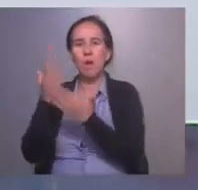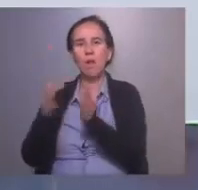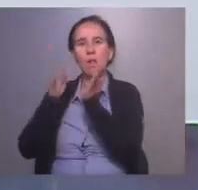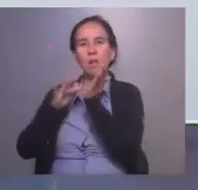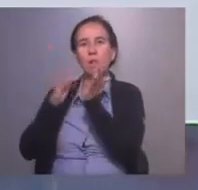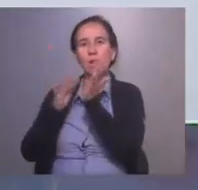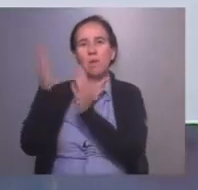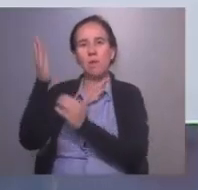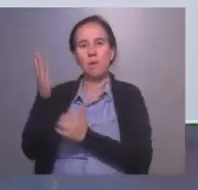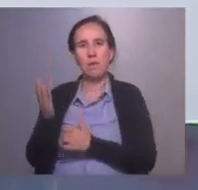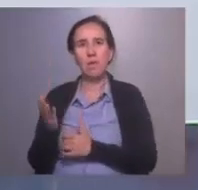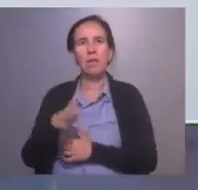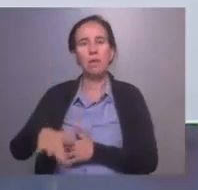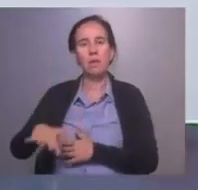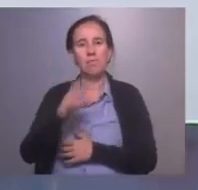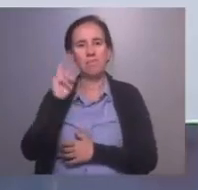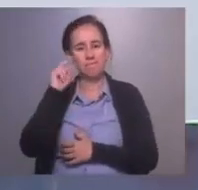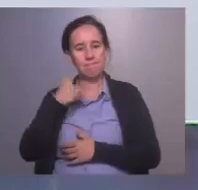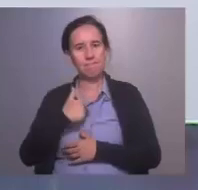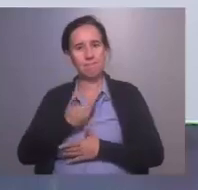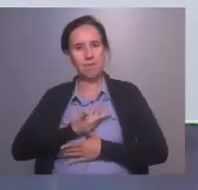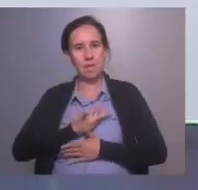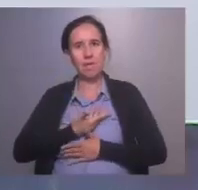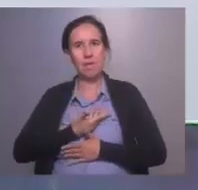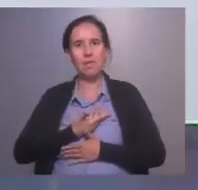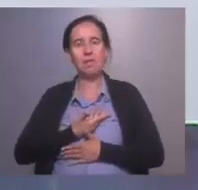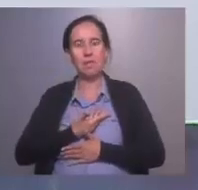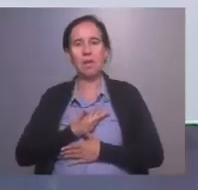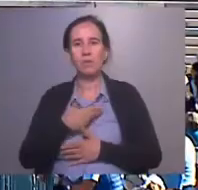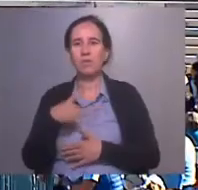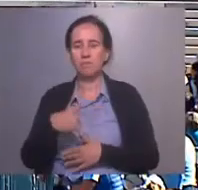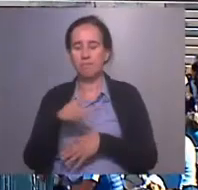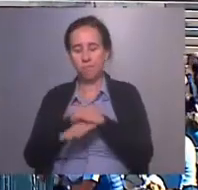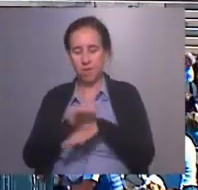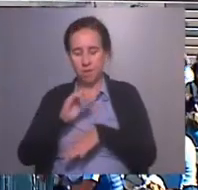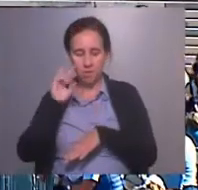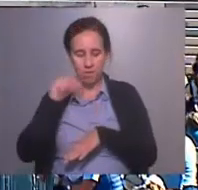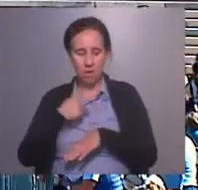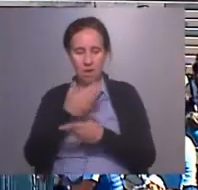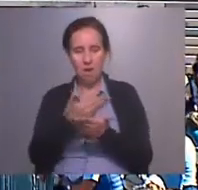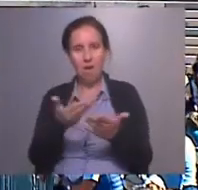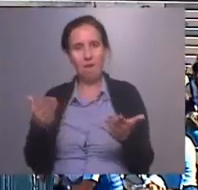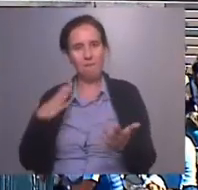para o fazermos bem, reconheçamos com humildade que somos pecadores.